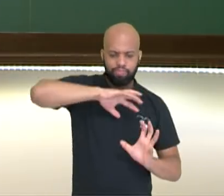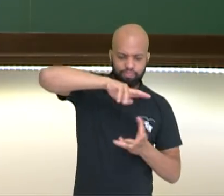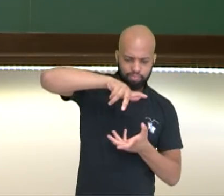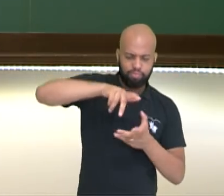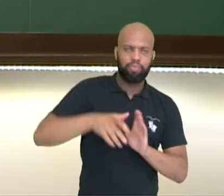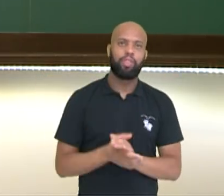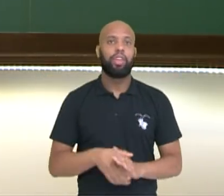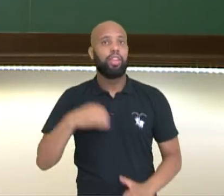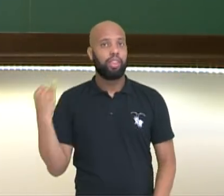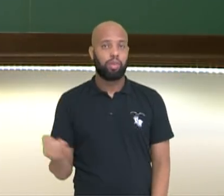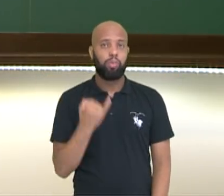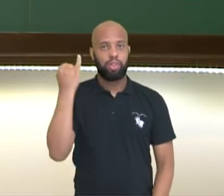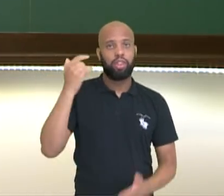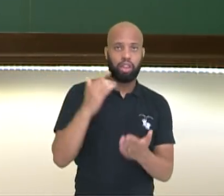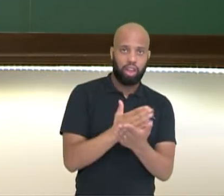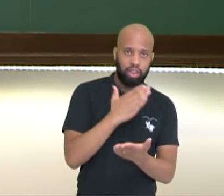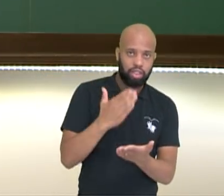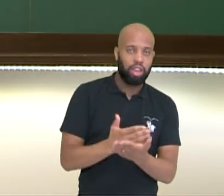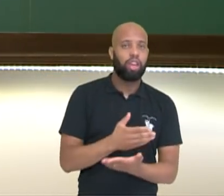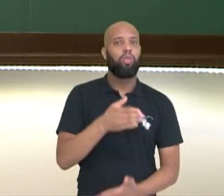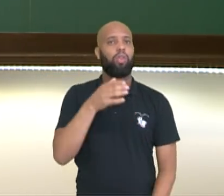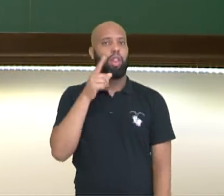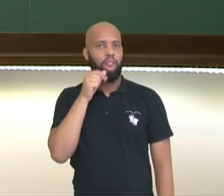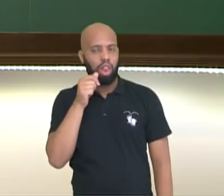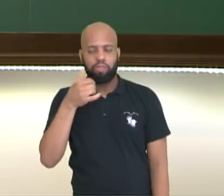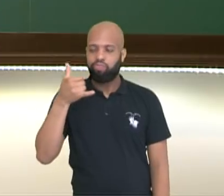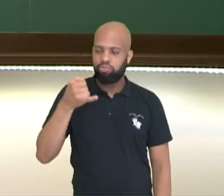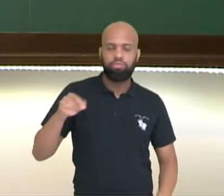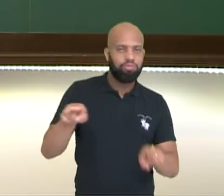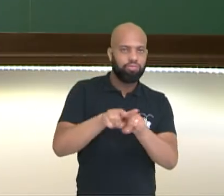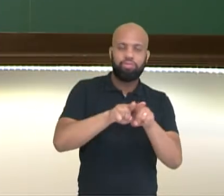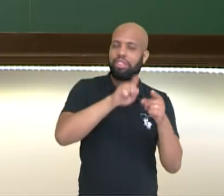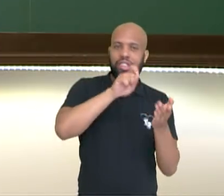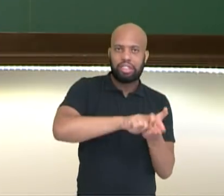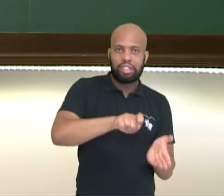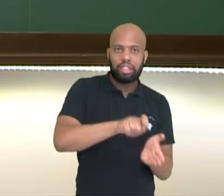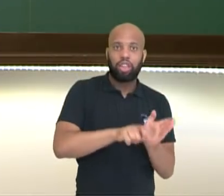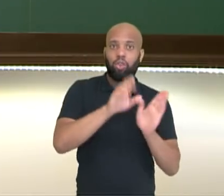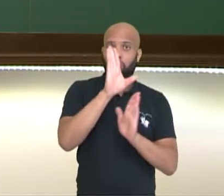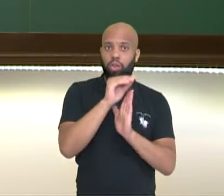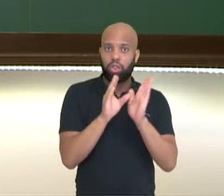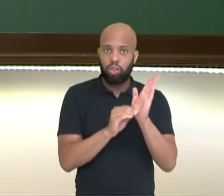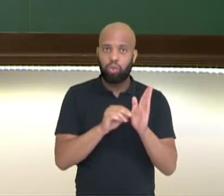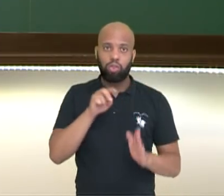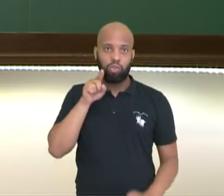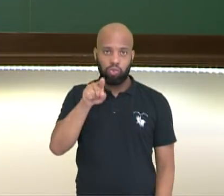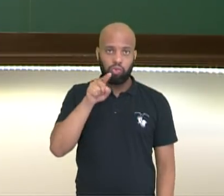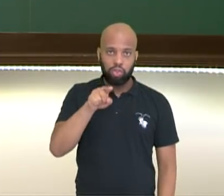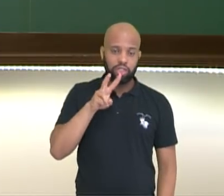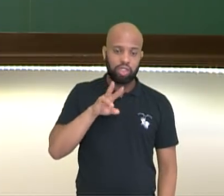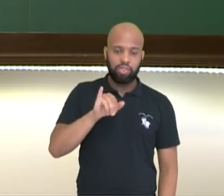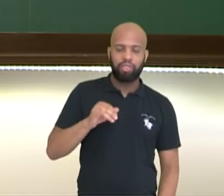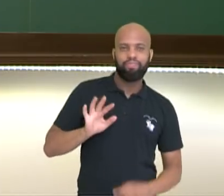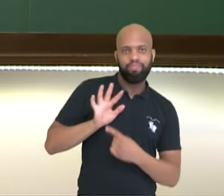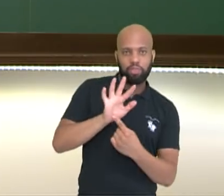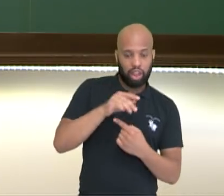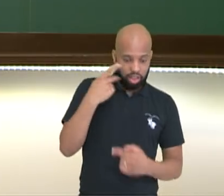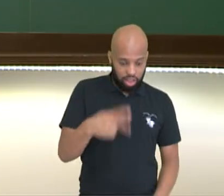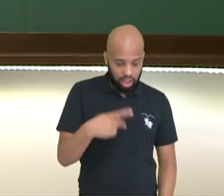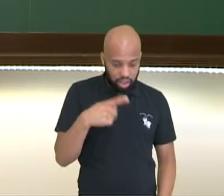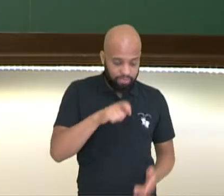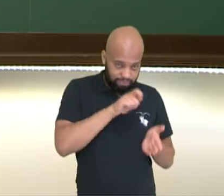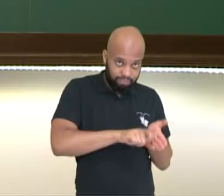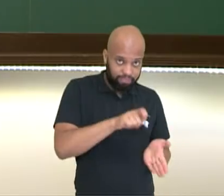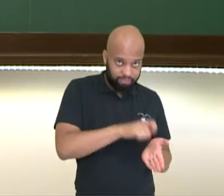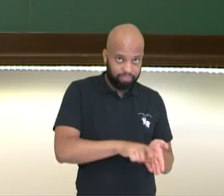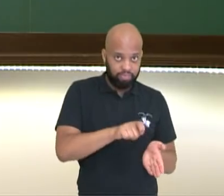tenha caderno, caneta, lápis e borracha, para que você realize as anotações dos conteúdos que estarão sendo apresentados aqui e eventuais dúvidas que possam